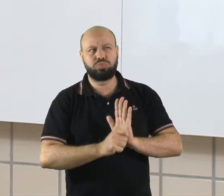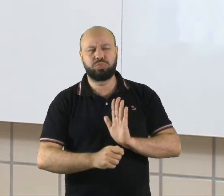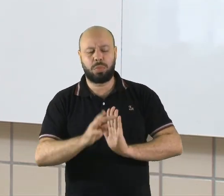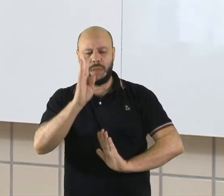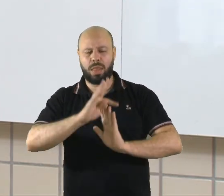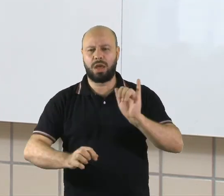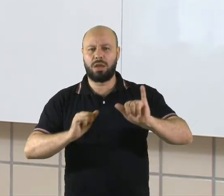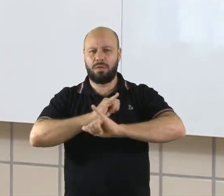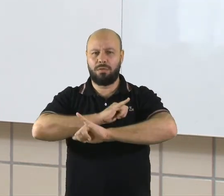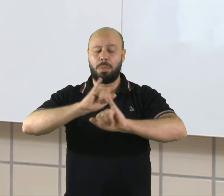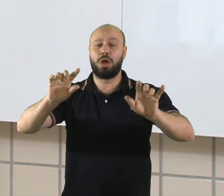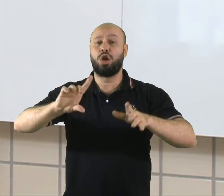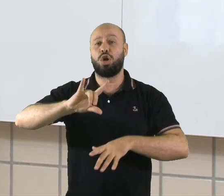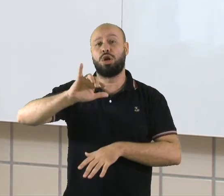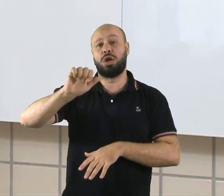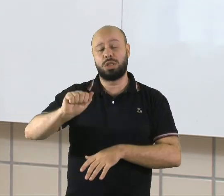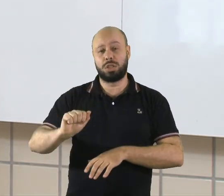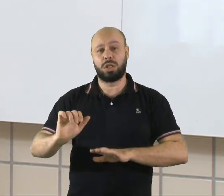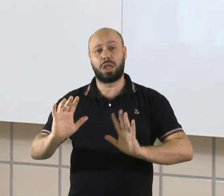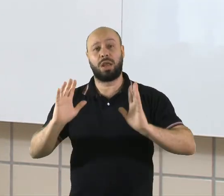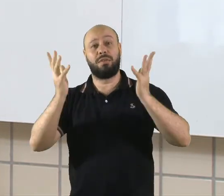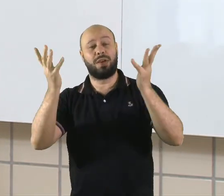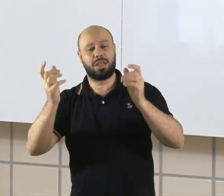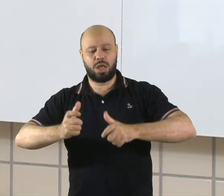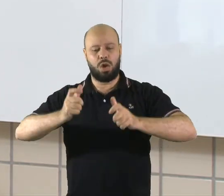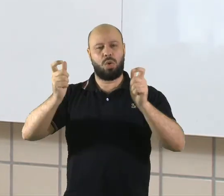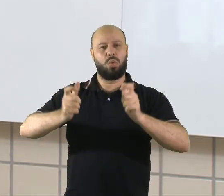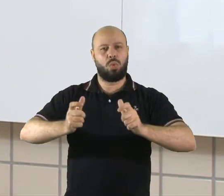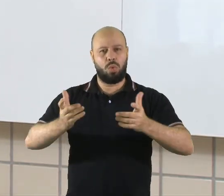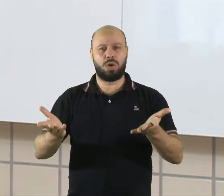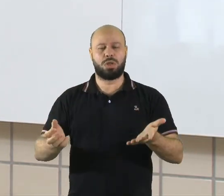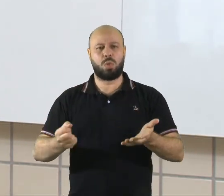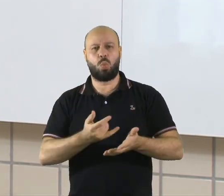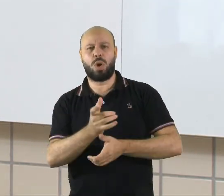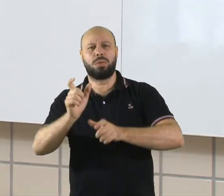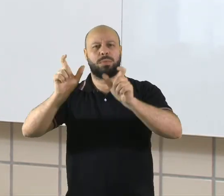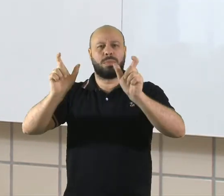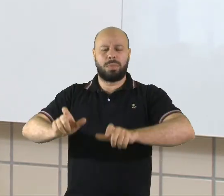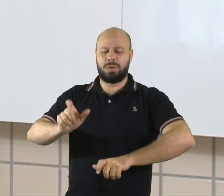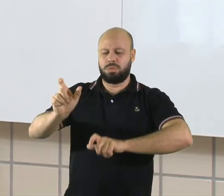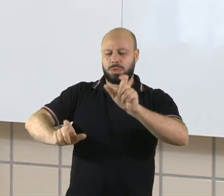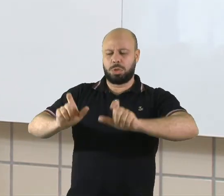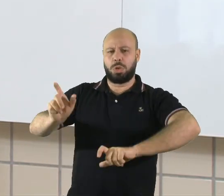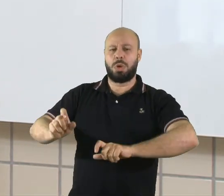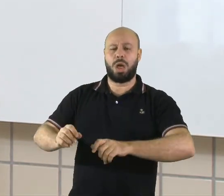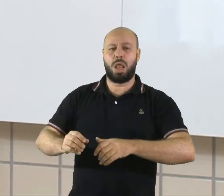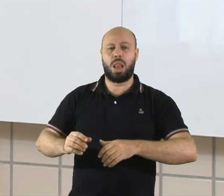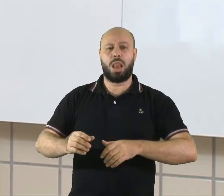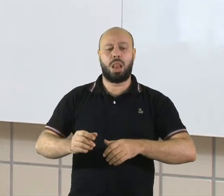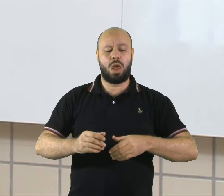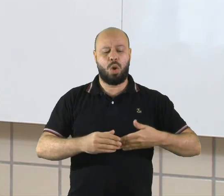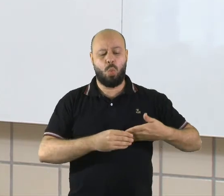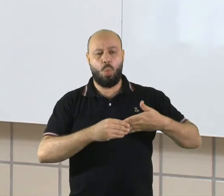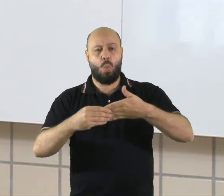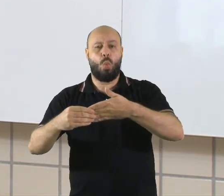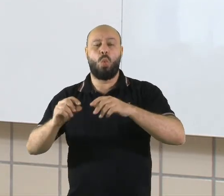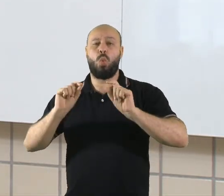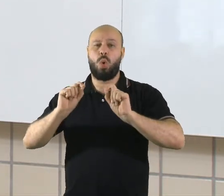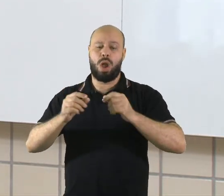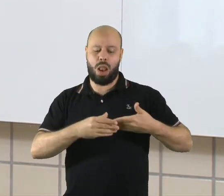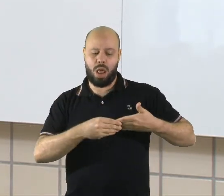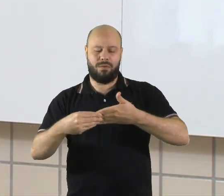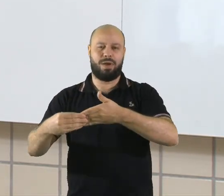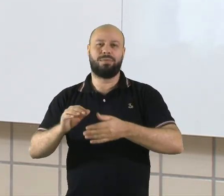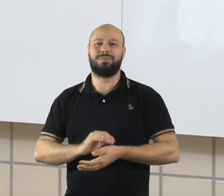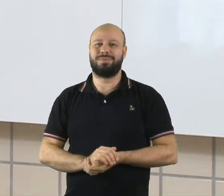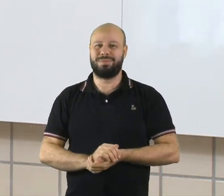o dia da festa, o local que vai ser, quantas pessoas, o que levar. Não tem desculpa para não